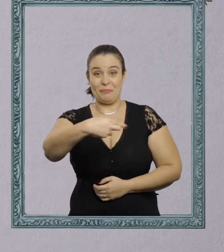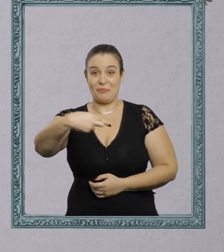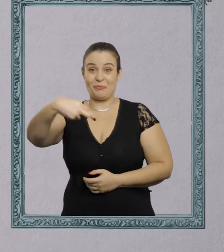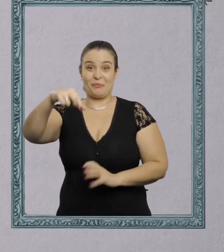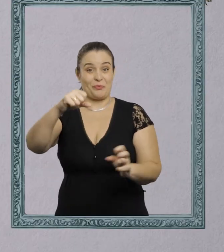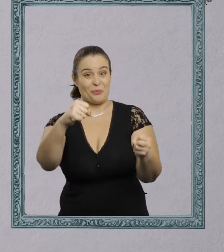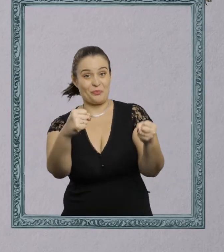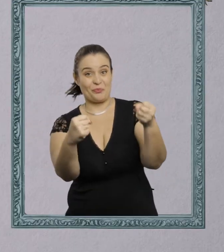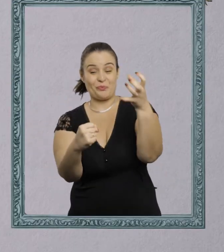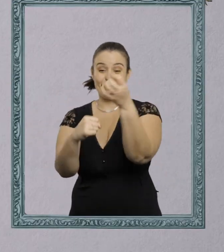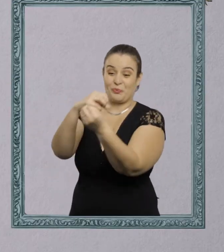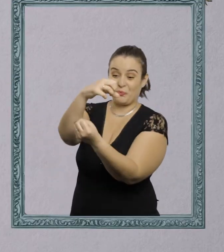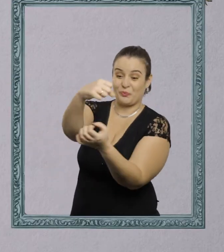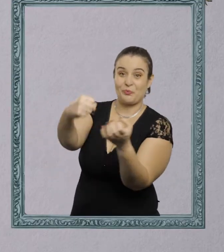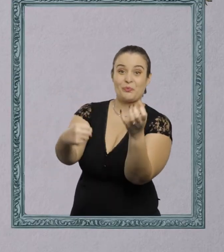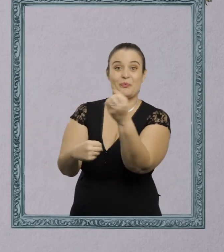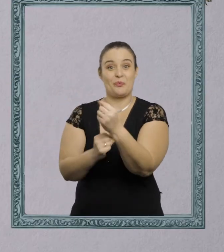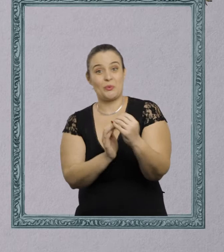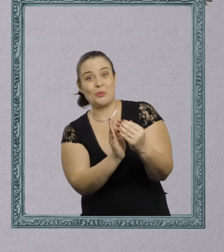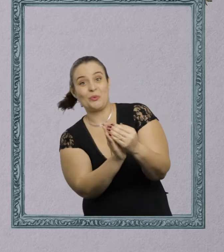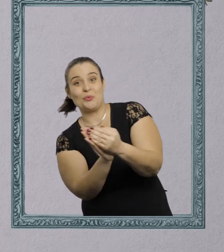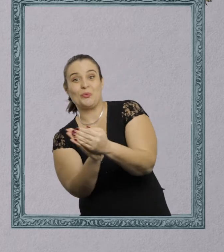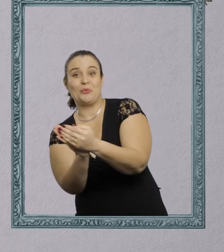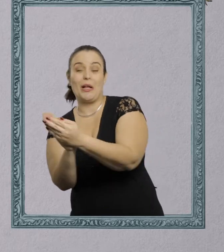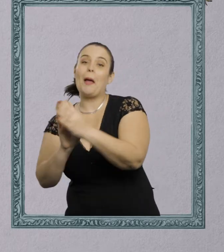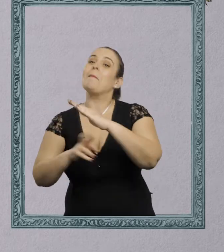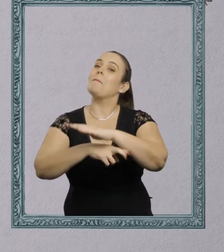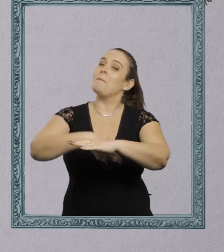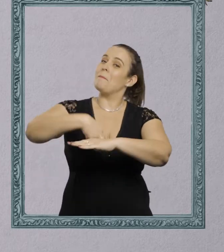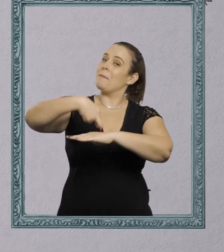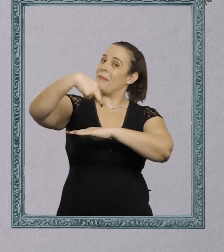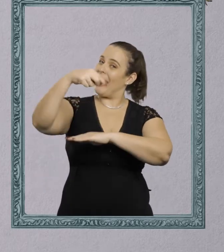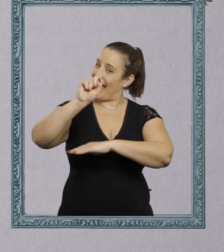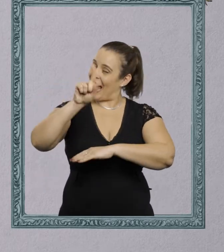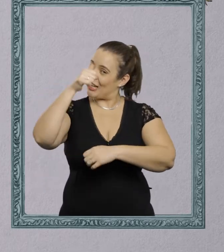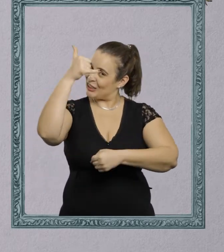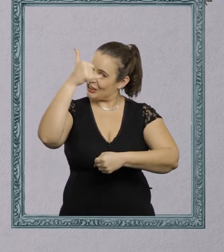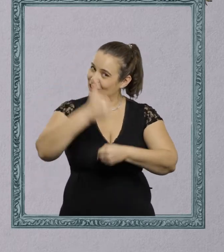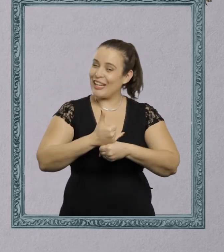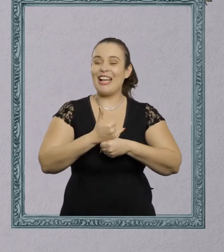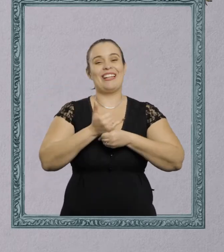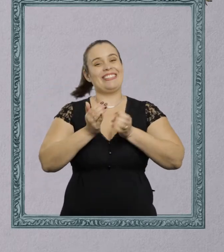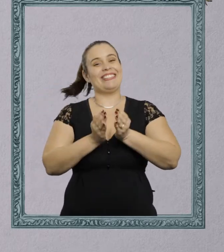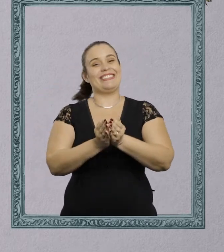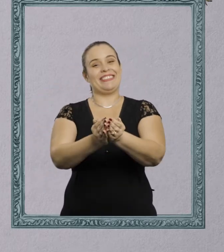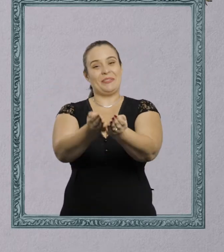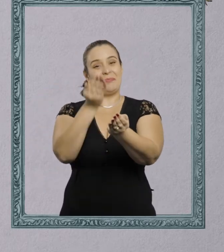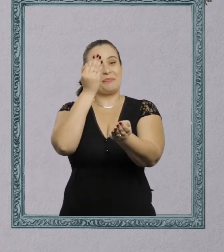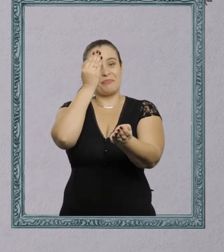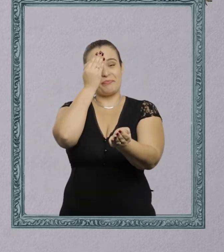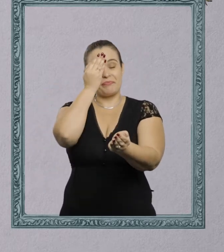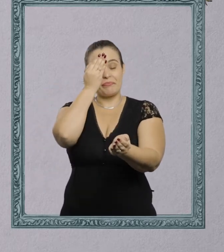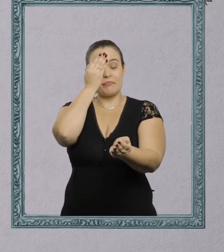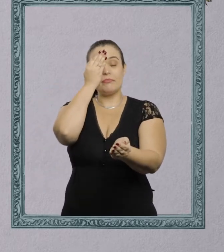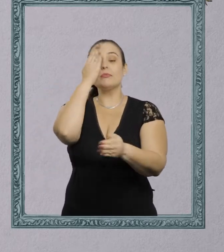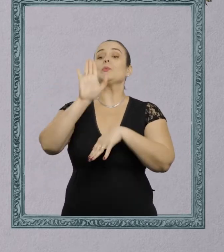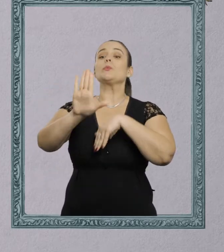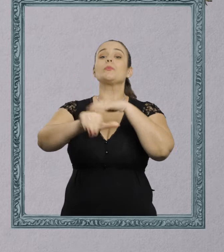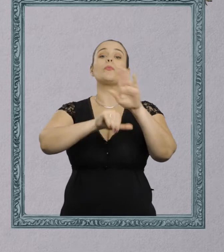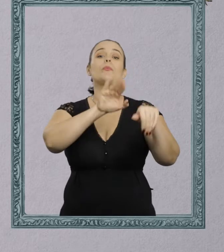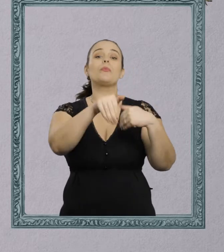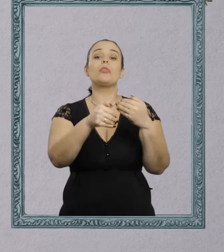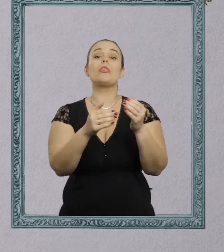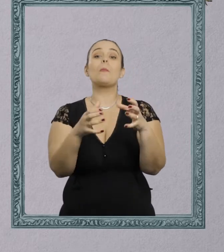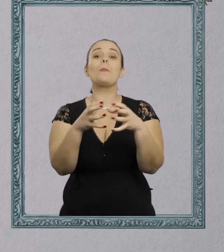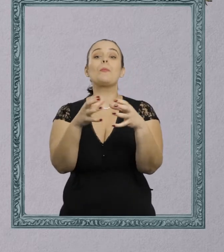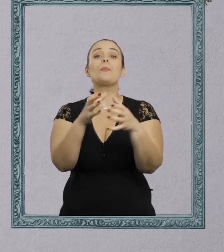Peter já tinha agarrado o timão. Peter, é claro, era o capitão do navio pirata. Peter chamou todos os